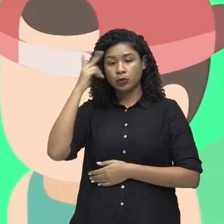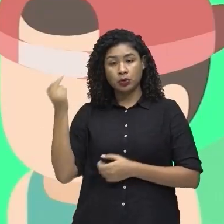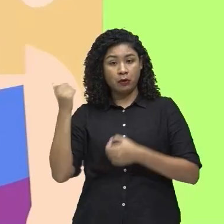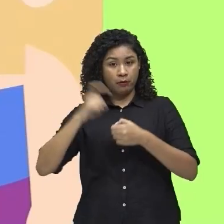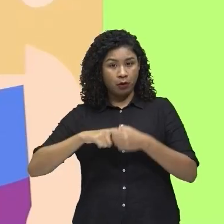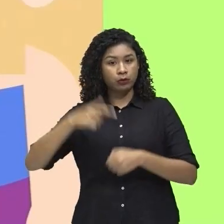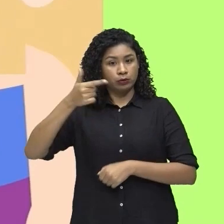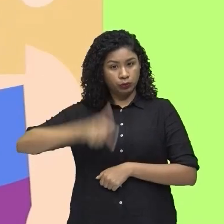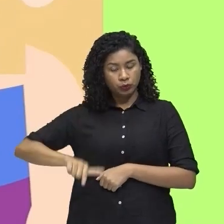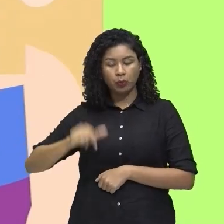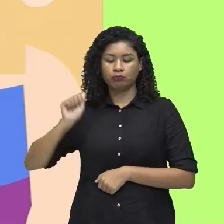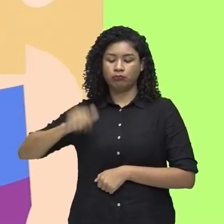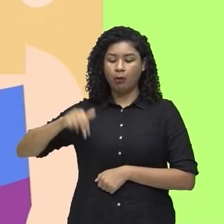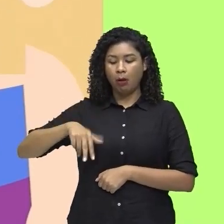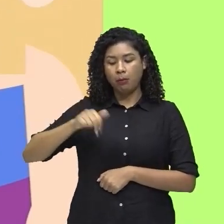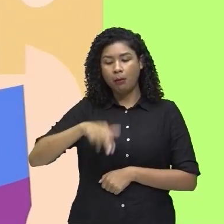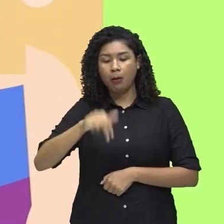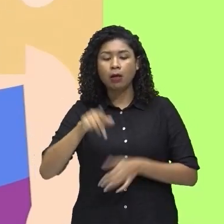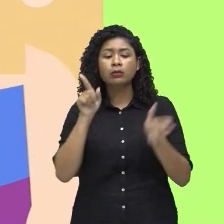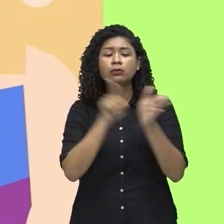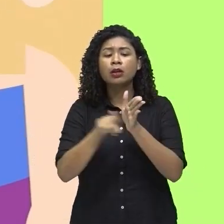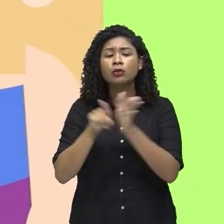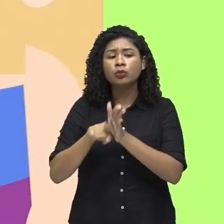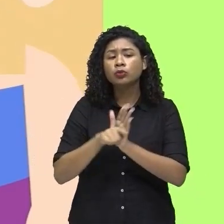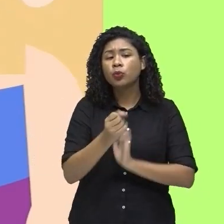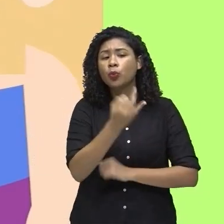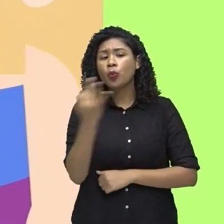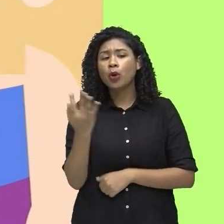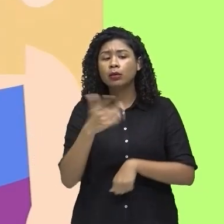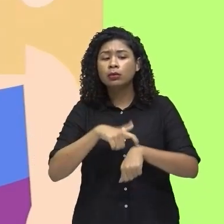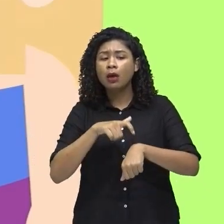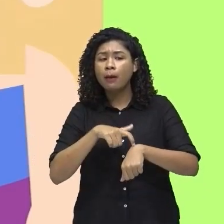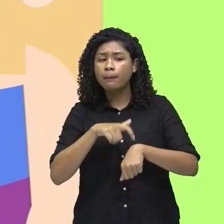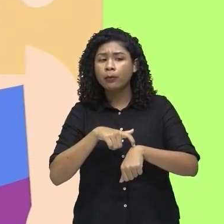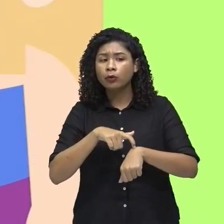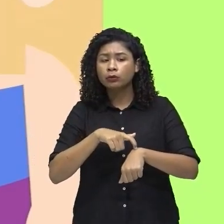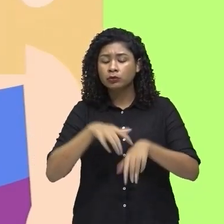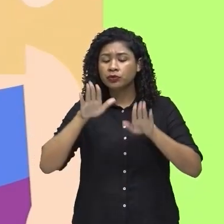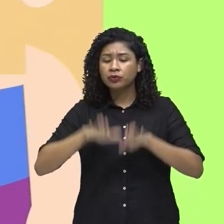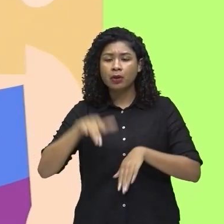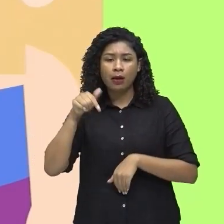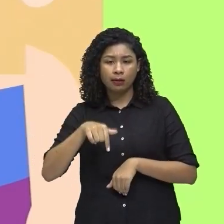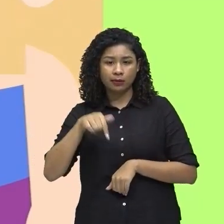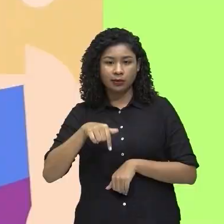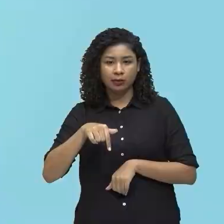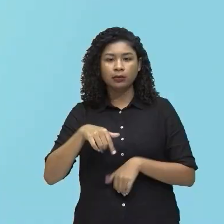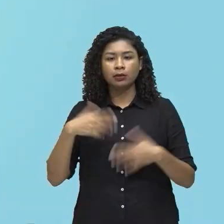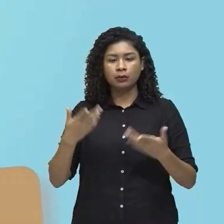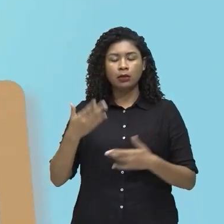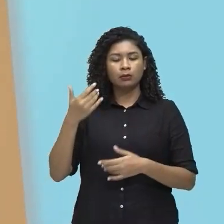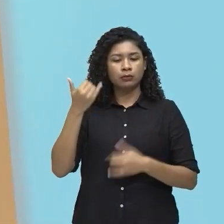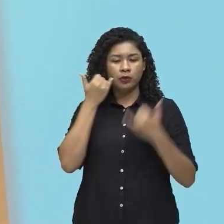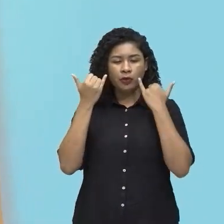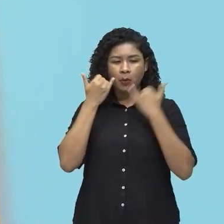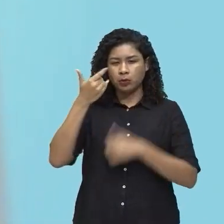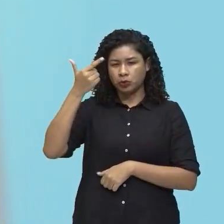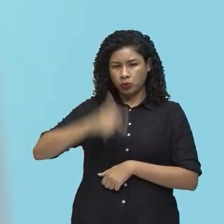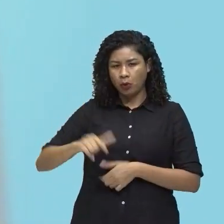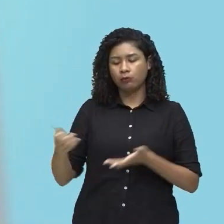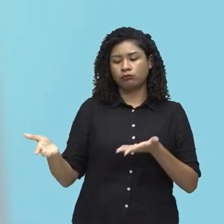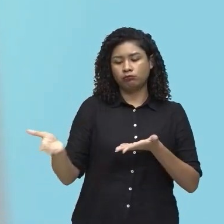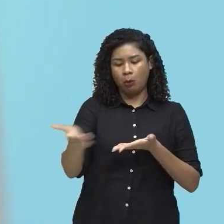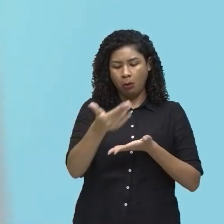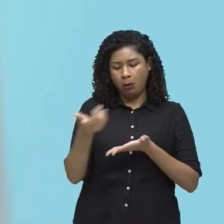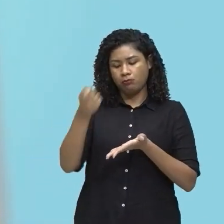mesmo trajeto e questionam algumas pessoas sobre o tempo que elas estão na manifestação. Os novos dados coletados irão apontar quantas